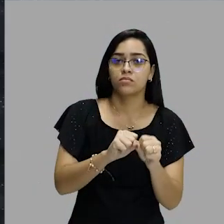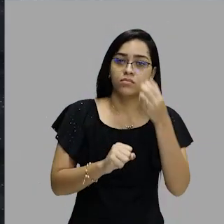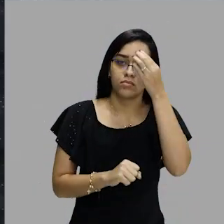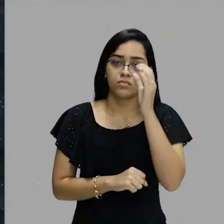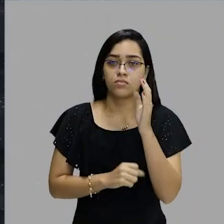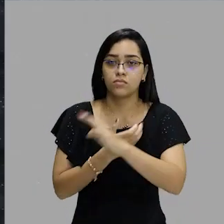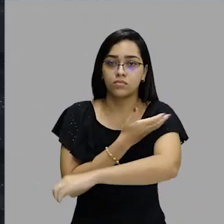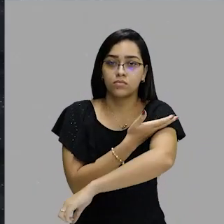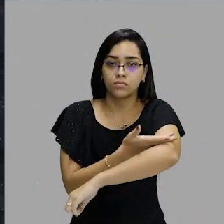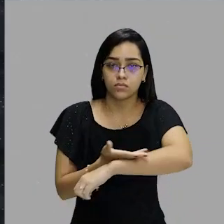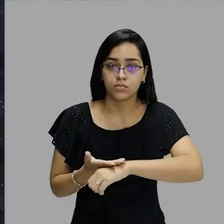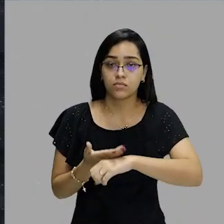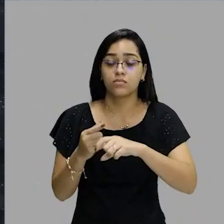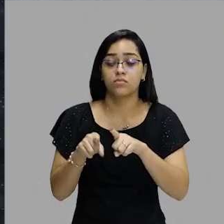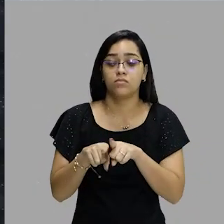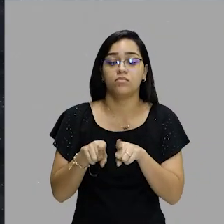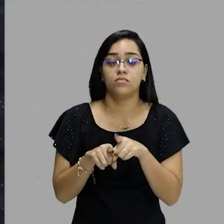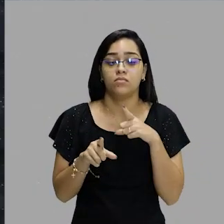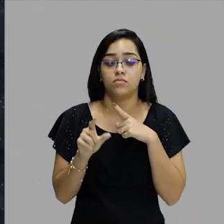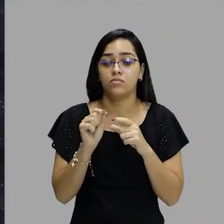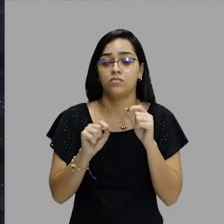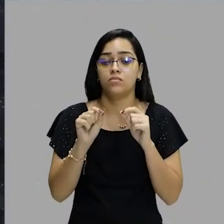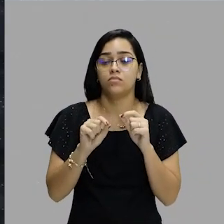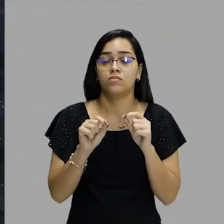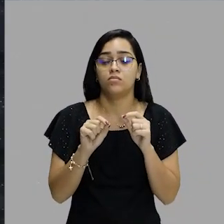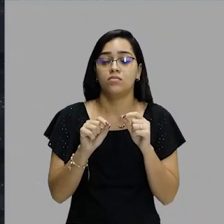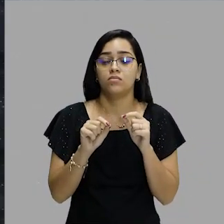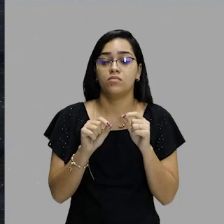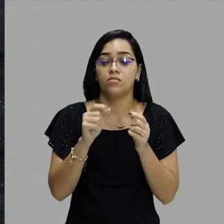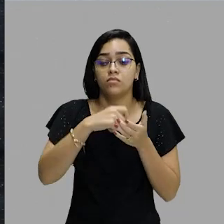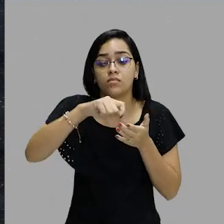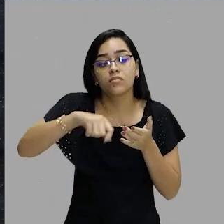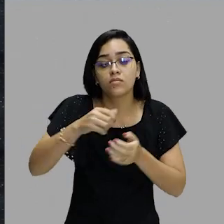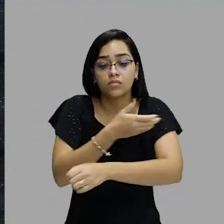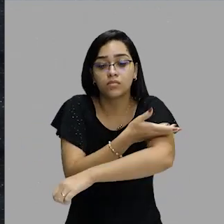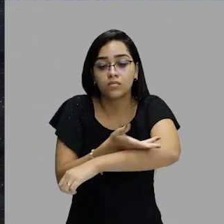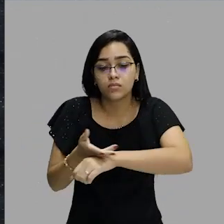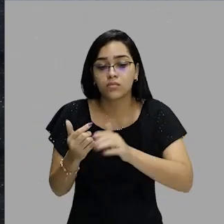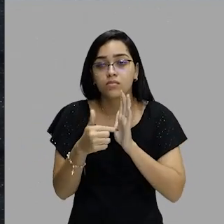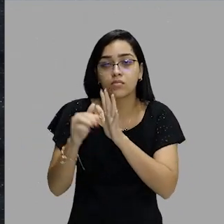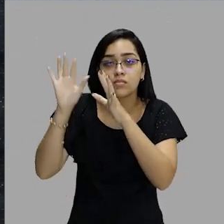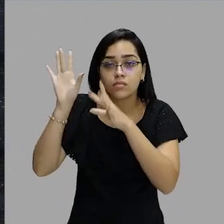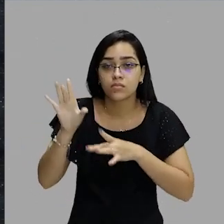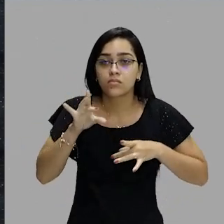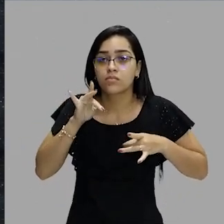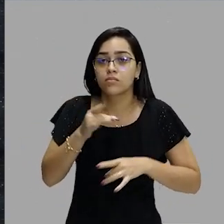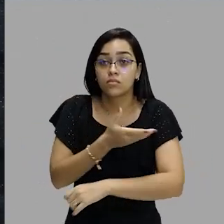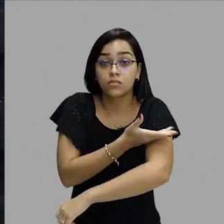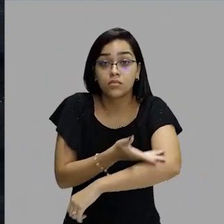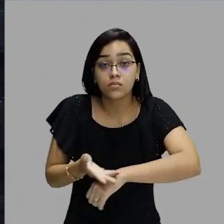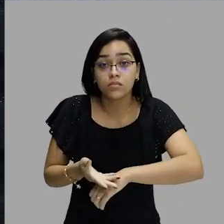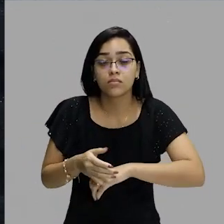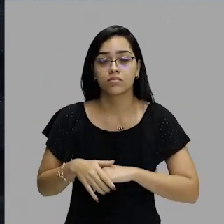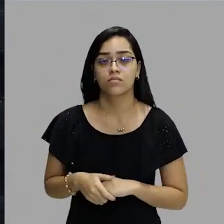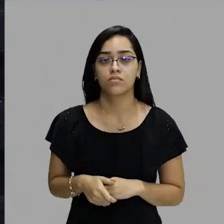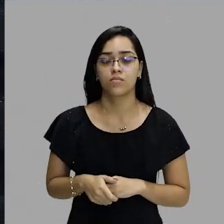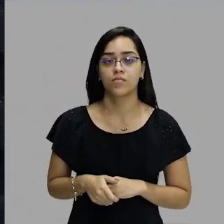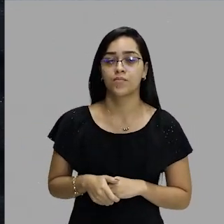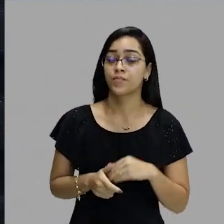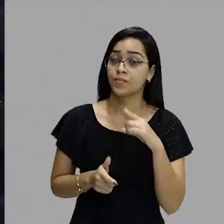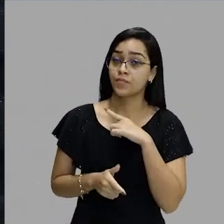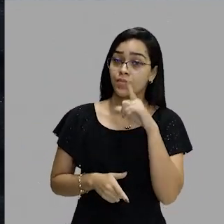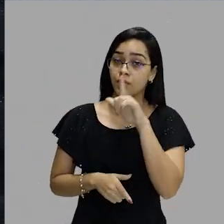branca e é, em sua maioria esmagadora, escrita por brancos, retratando personagens brancos. Então, assim,